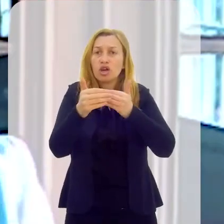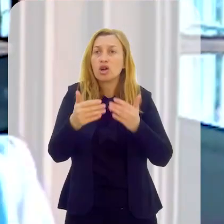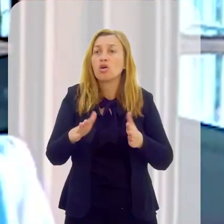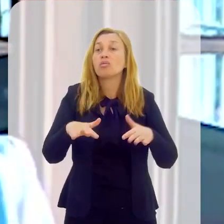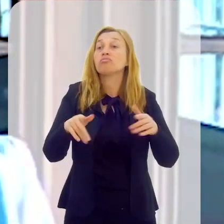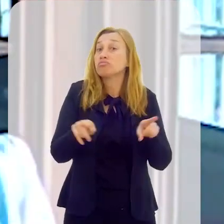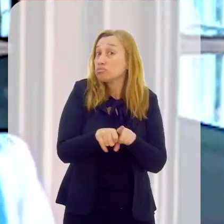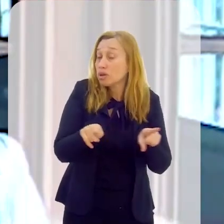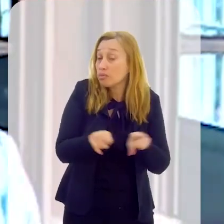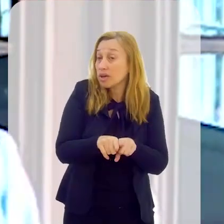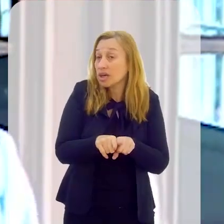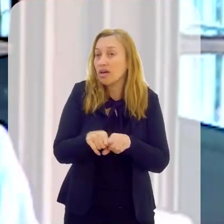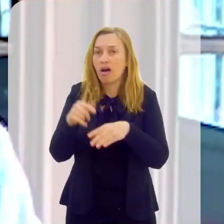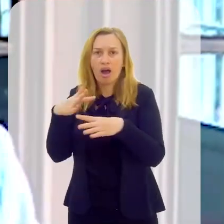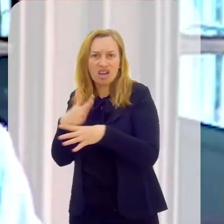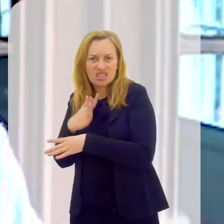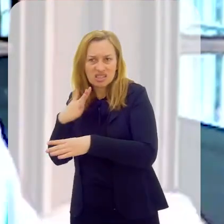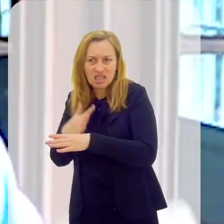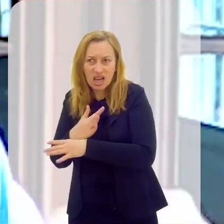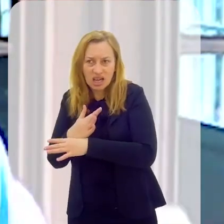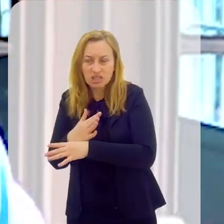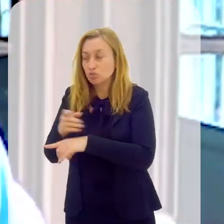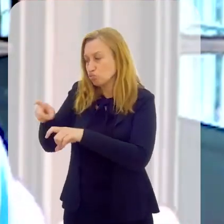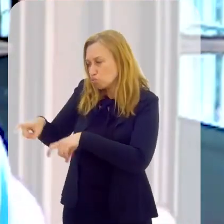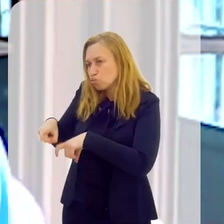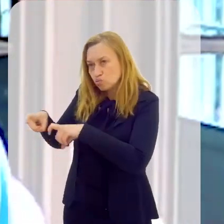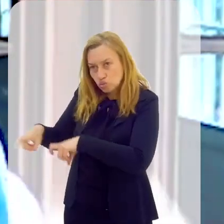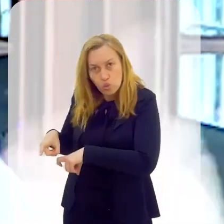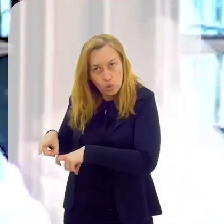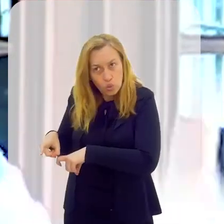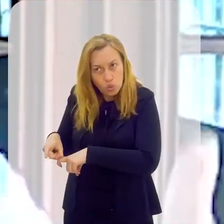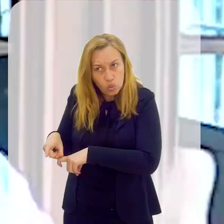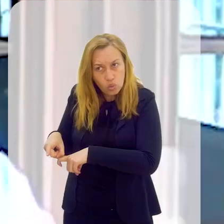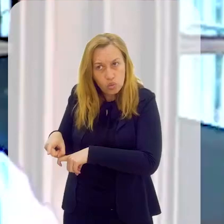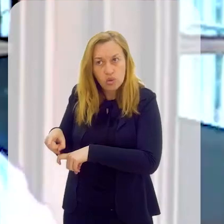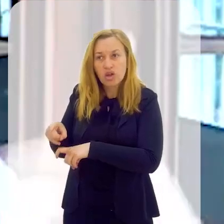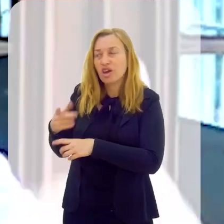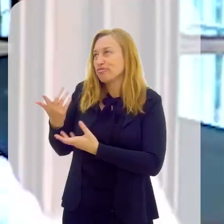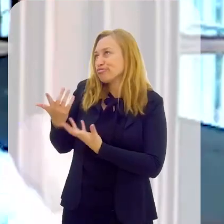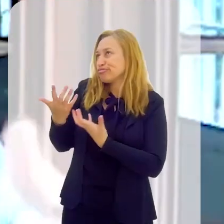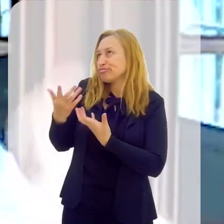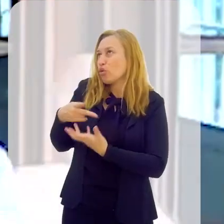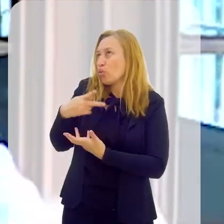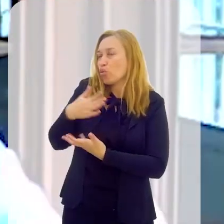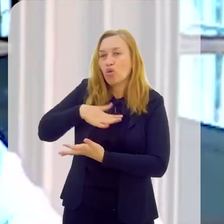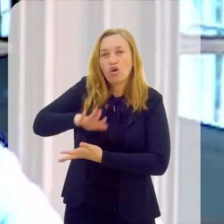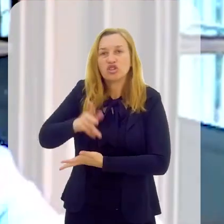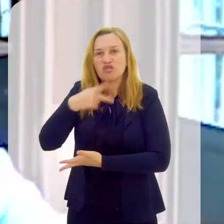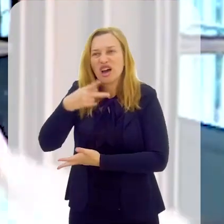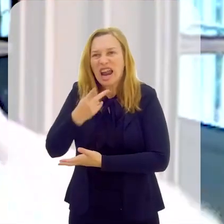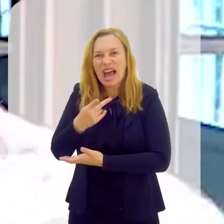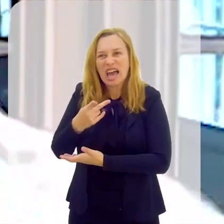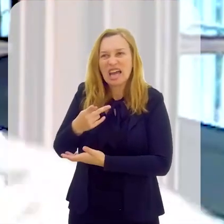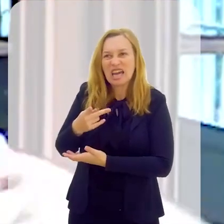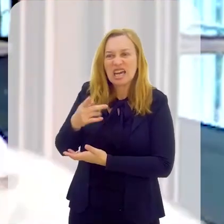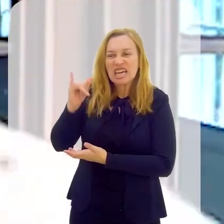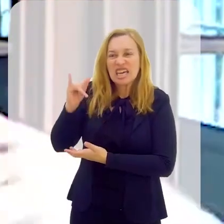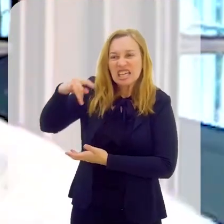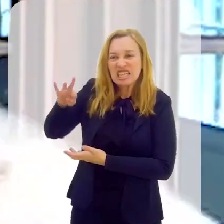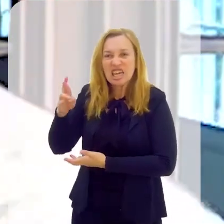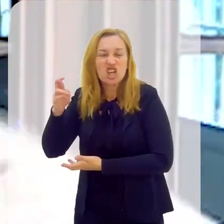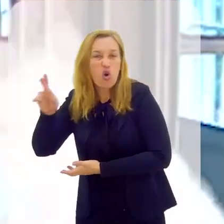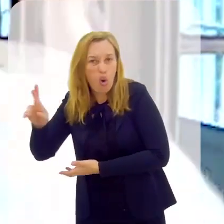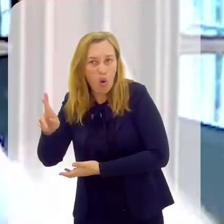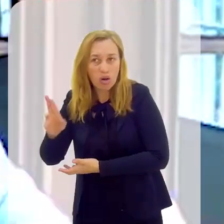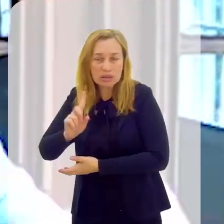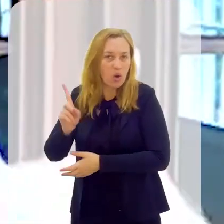se desenvolver quando também as cidades do interior, a gente chama do interior, eu não gosto muito dessa expressão, né? Das